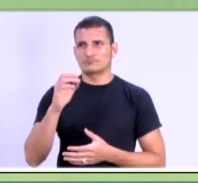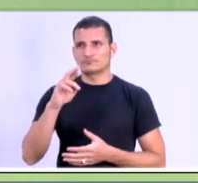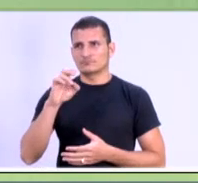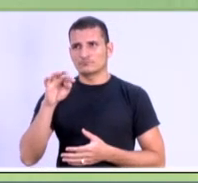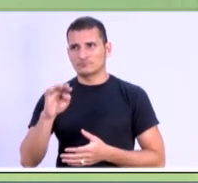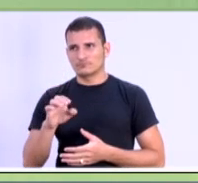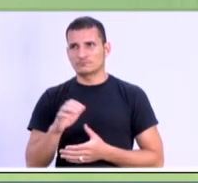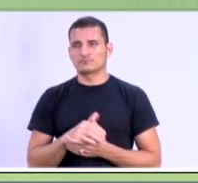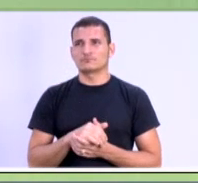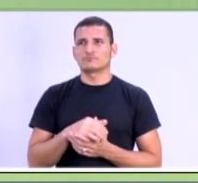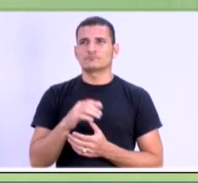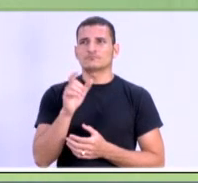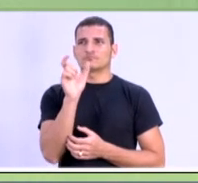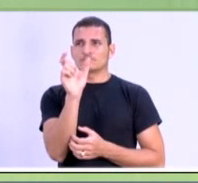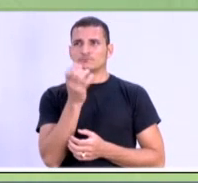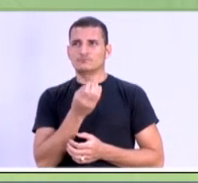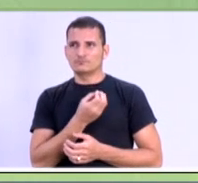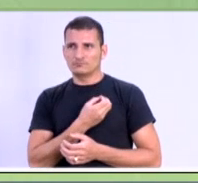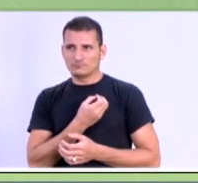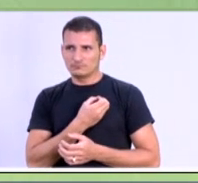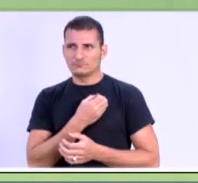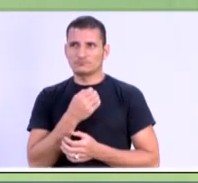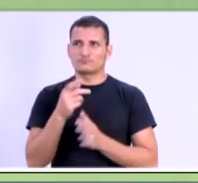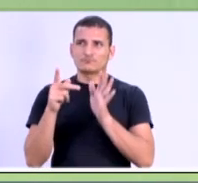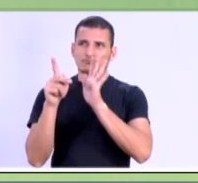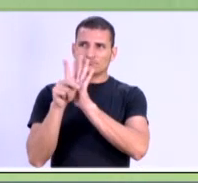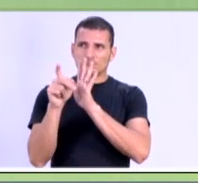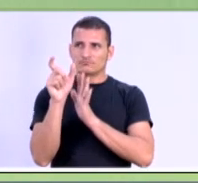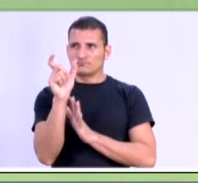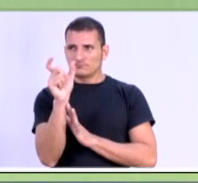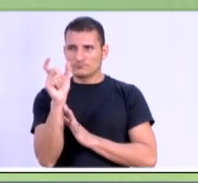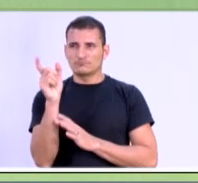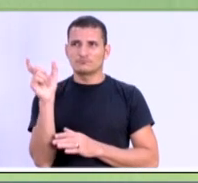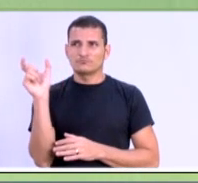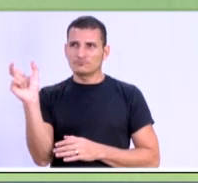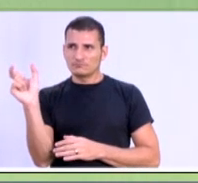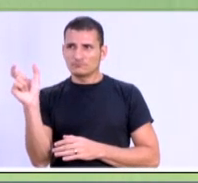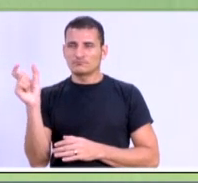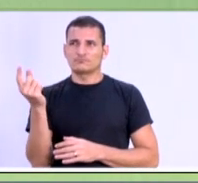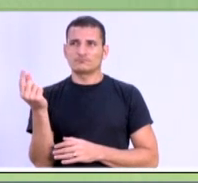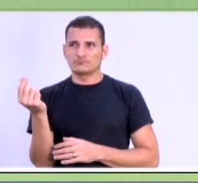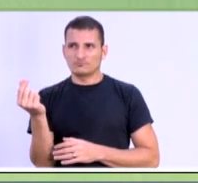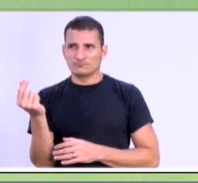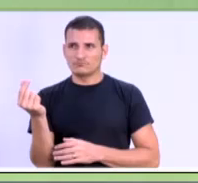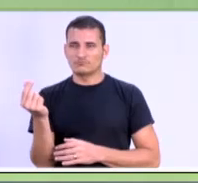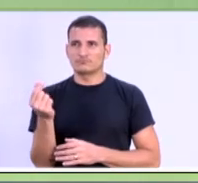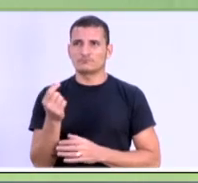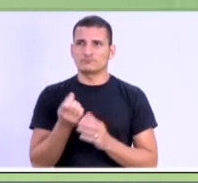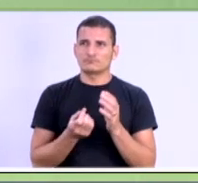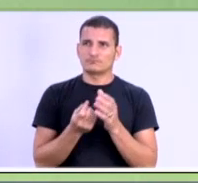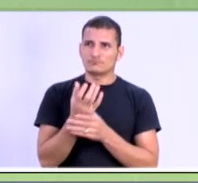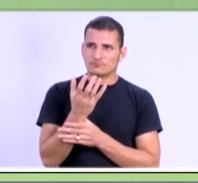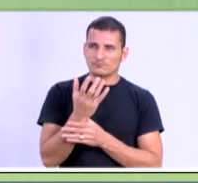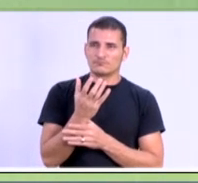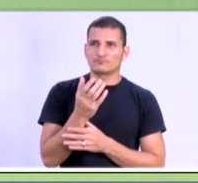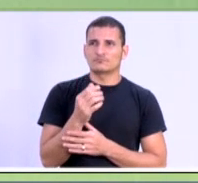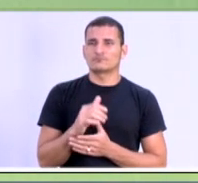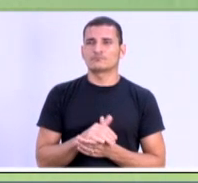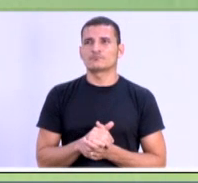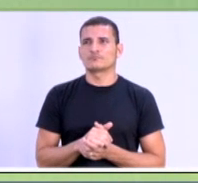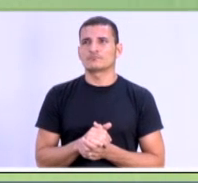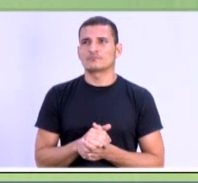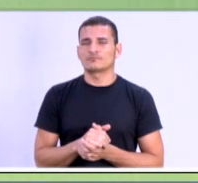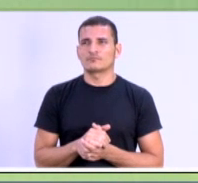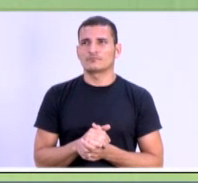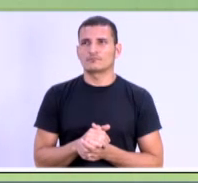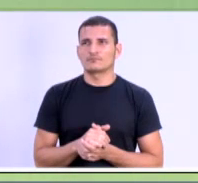padrão, um titular como padrão e um saldo como padrão. Então eu não vou criar apenas uma classe, vou criar uma classe, vou criar um objeto,